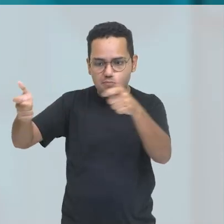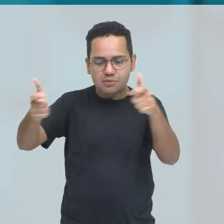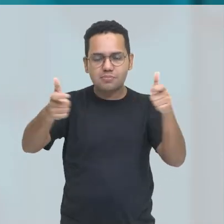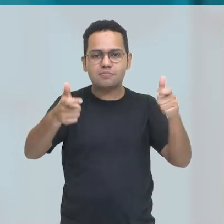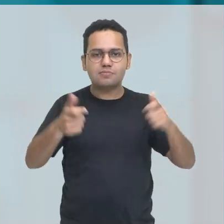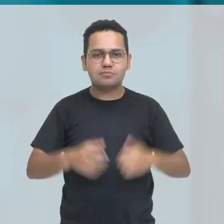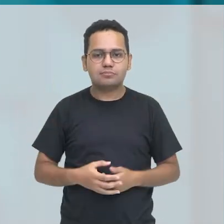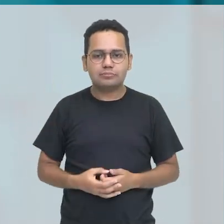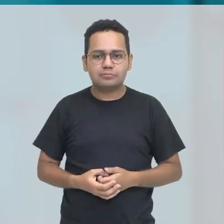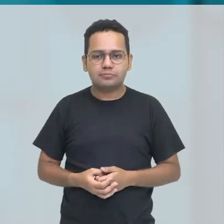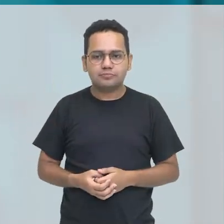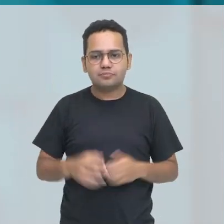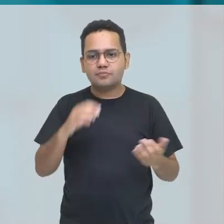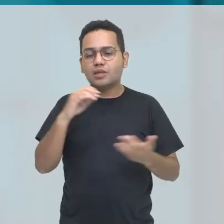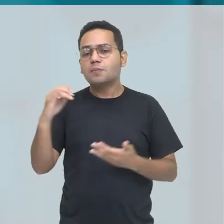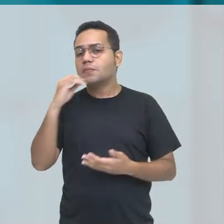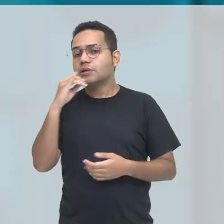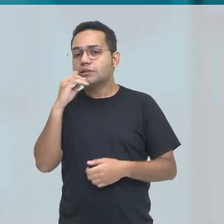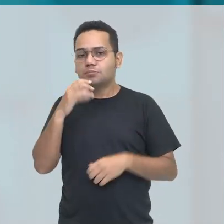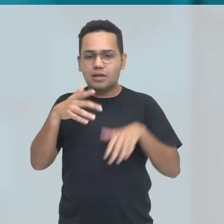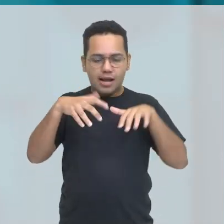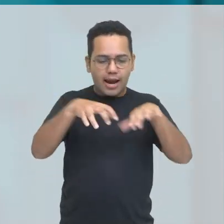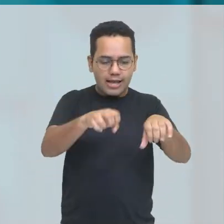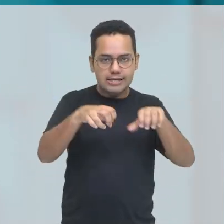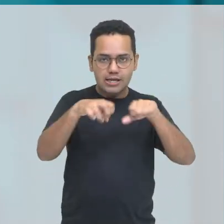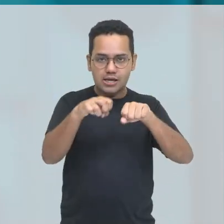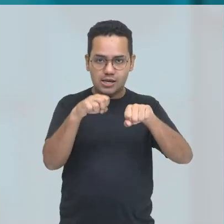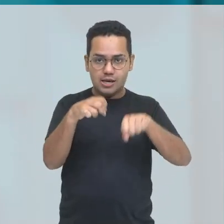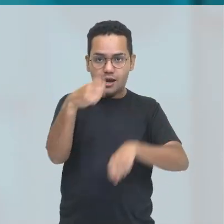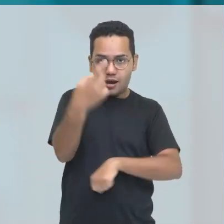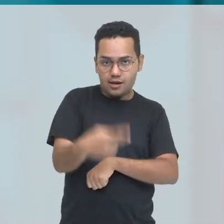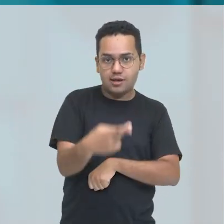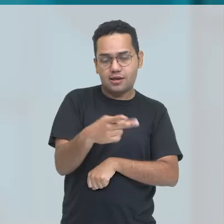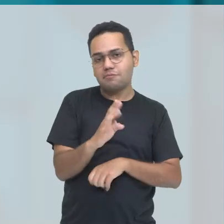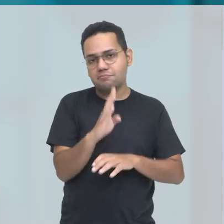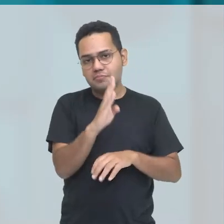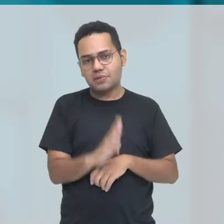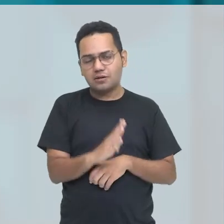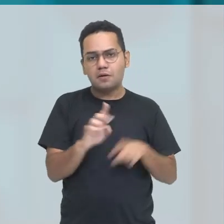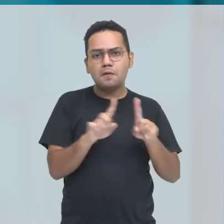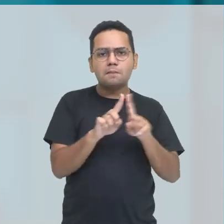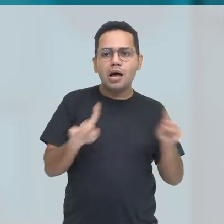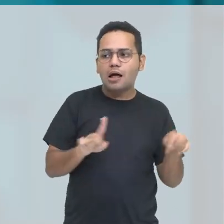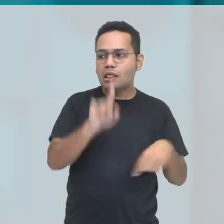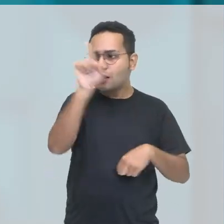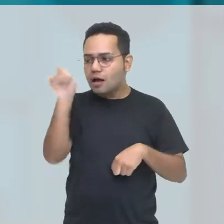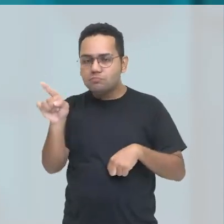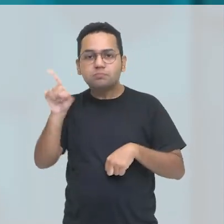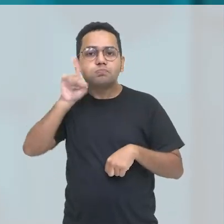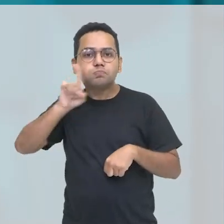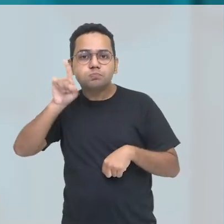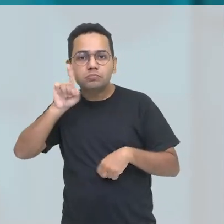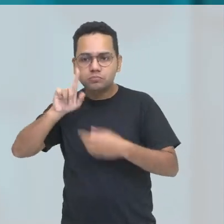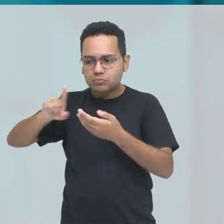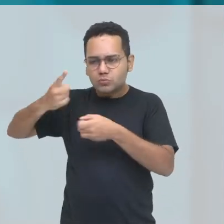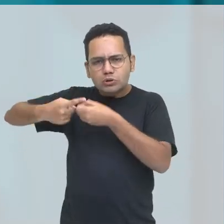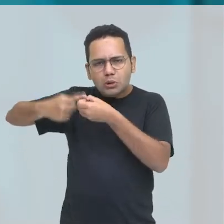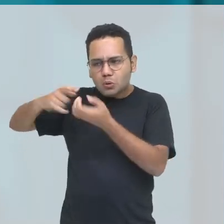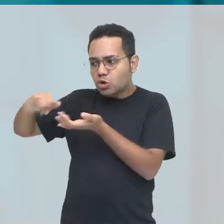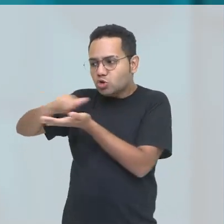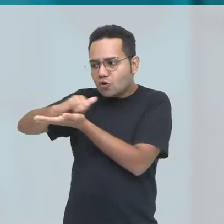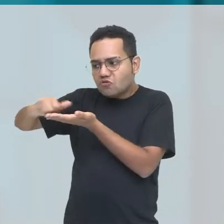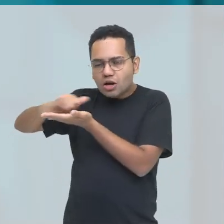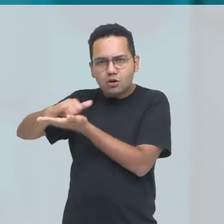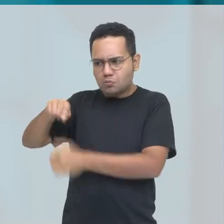muito comum. O açaí, por exemplo, que é bem regional, é possível você comer açaí hoje em Nova York. É algo que é típico aqui da nossa